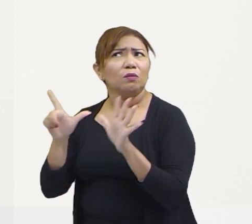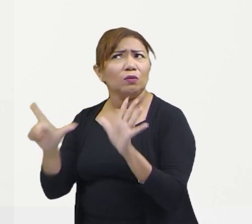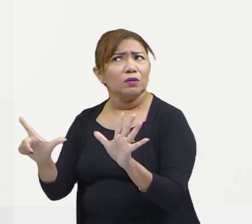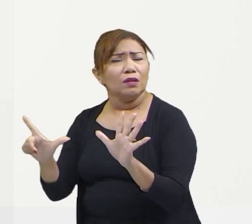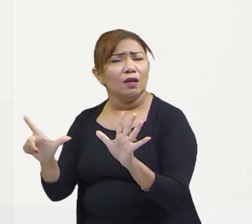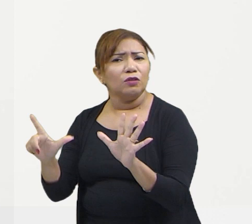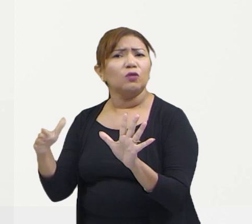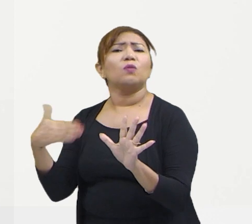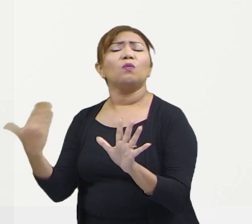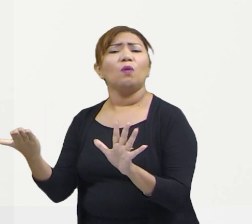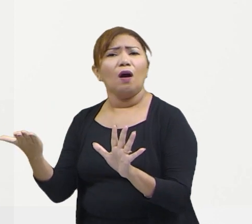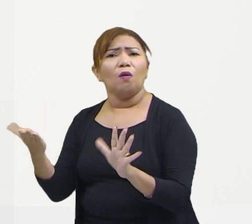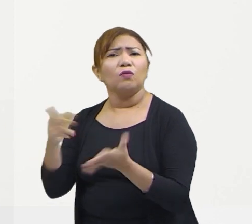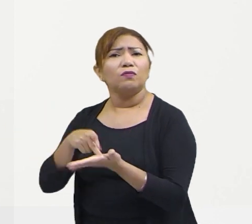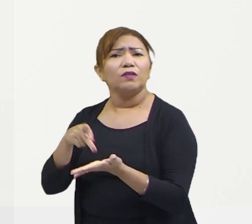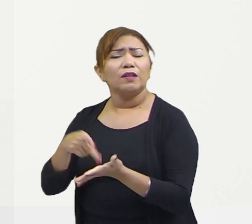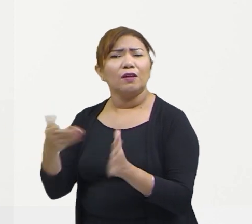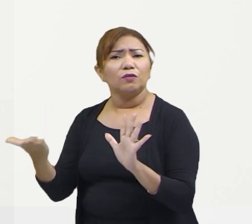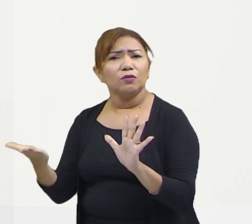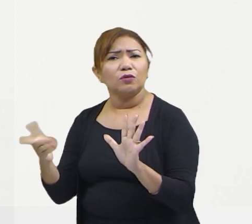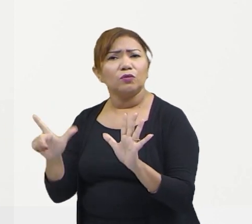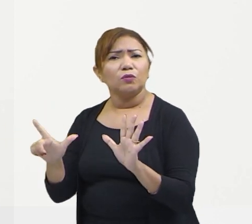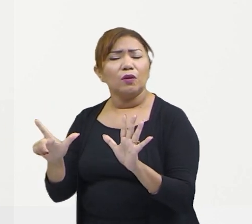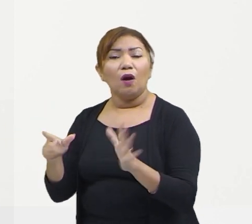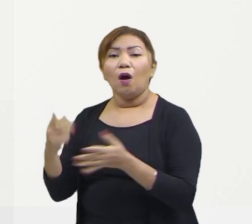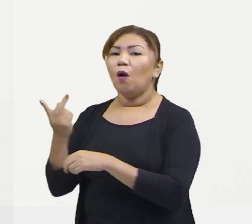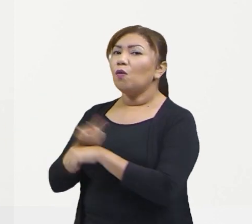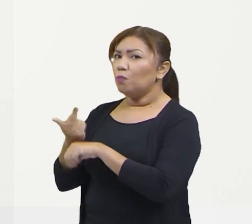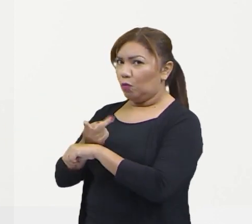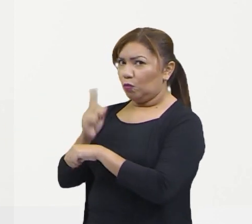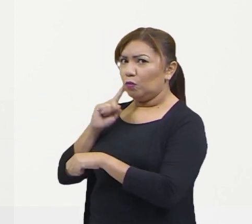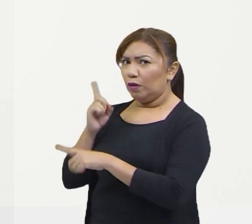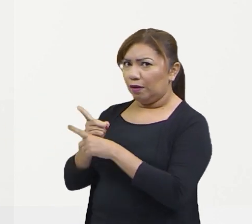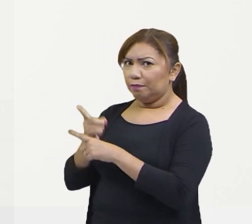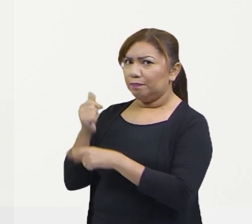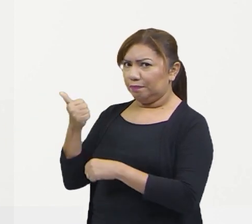aqui? O número 7. Vamos procurar?